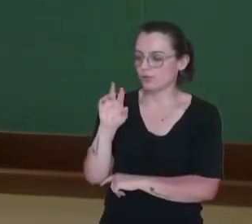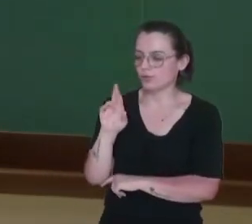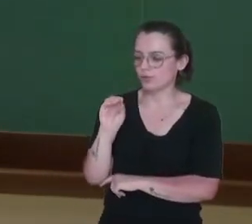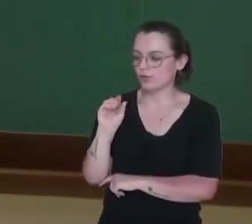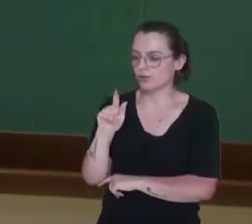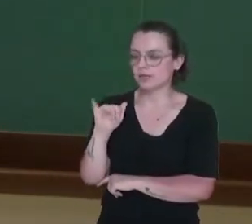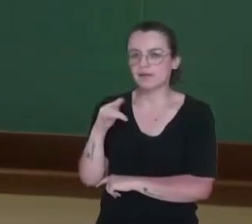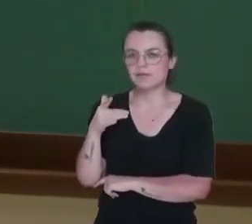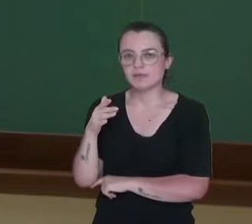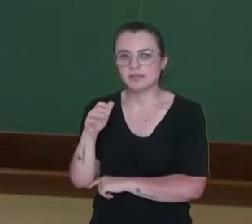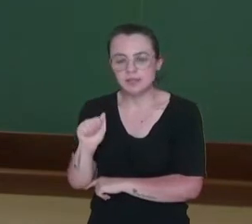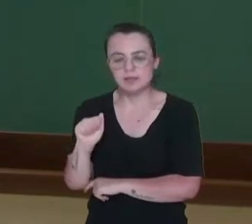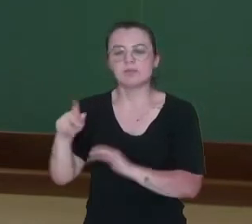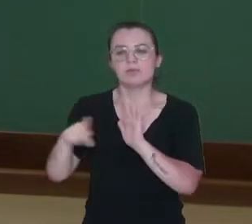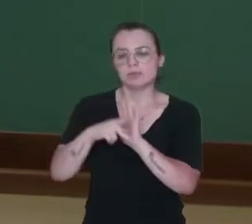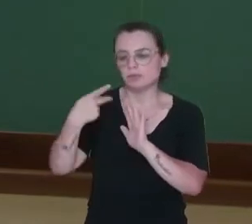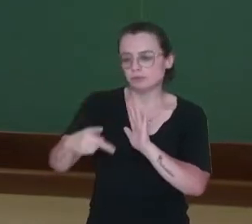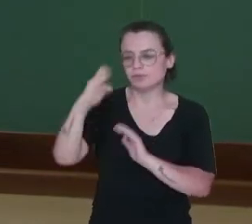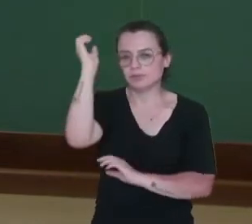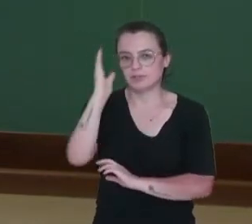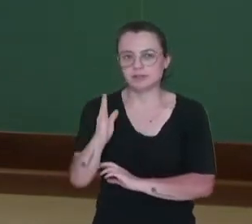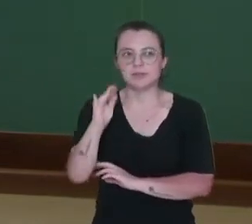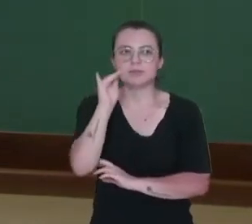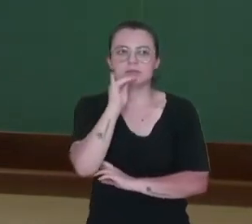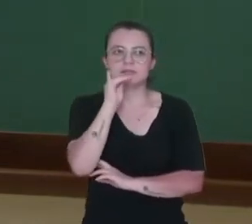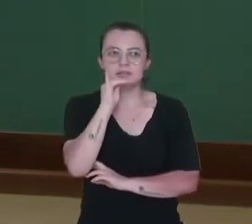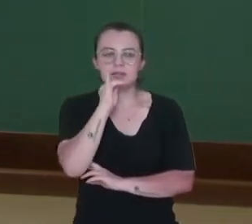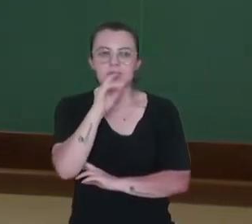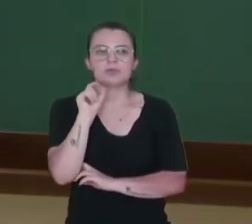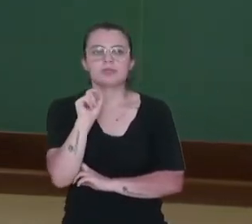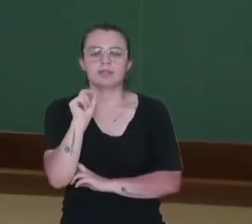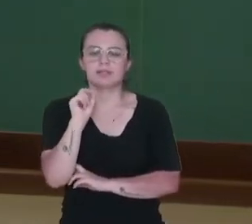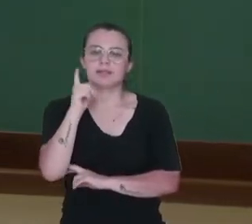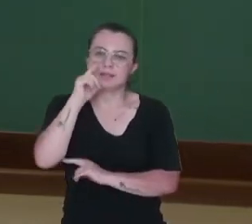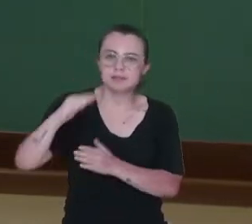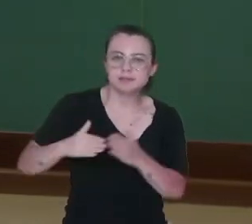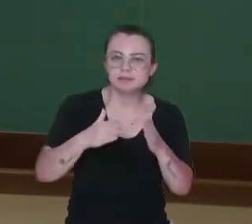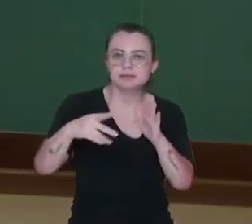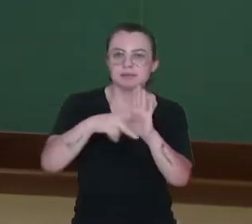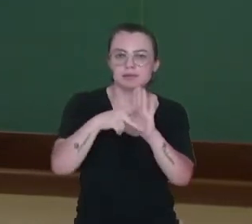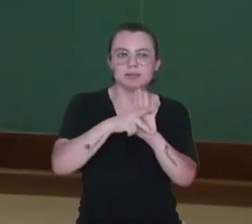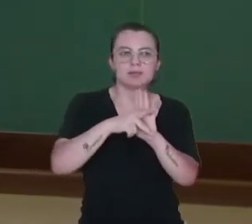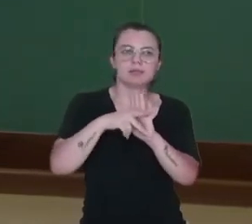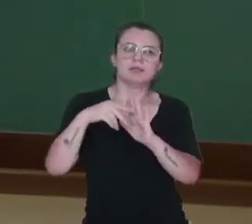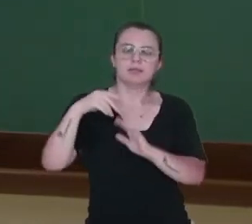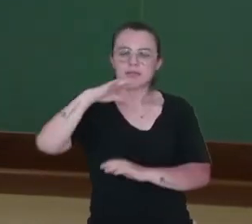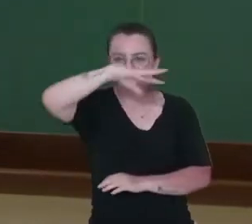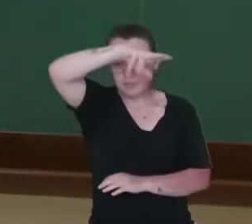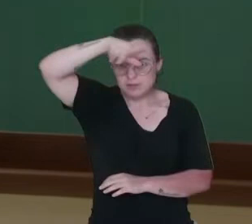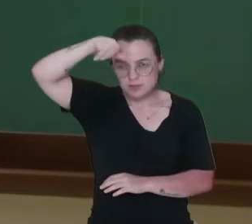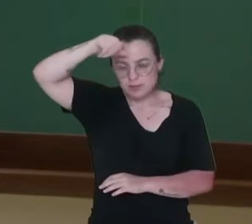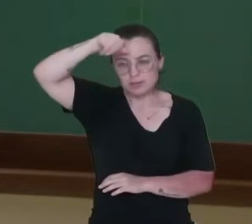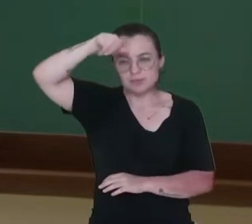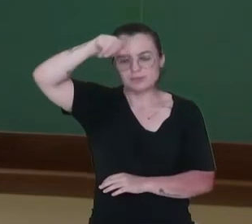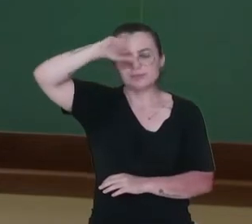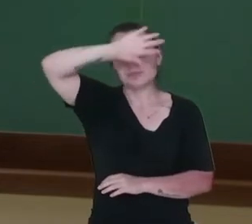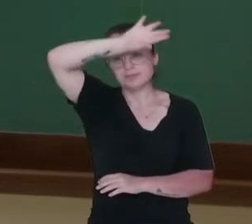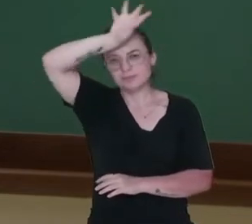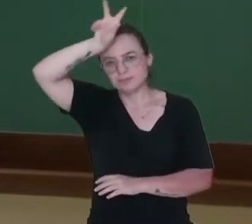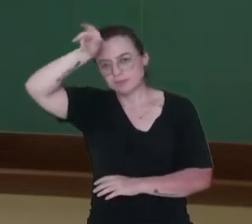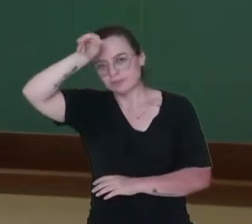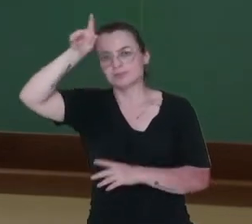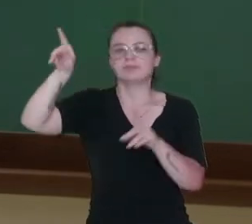região amazônica, a região hidrográfica do São Francisco, a região hidrográfica do Paraná. São exemplos de divisão do